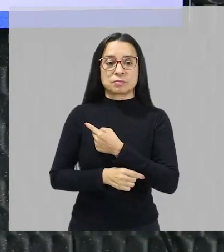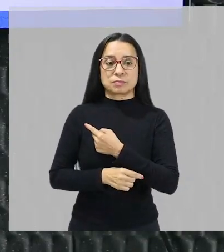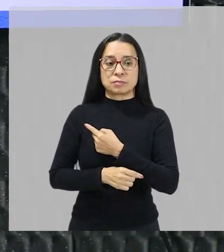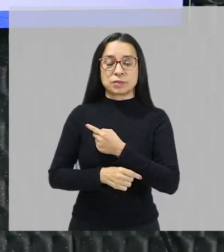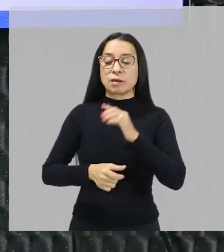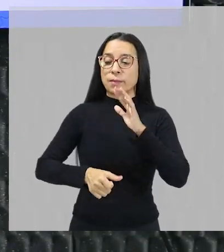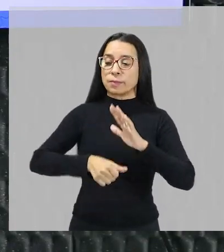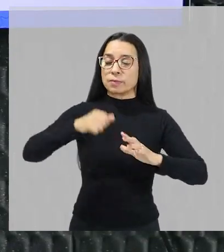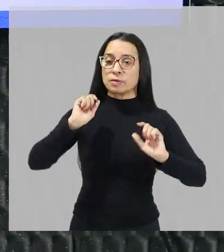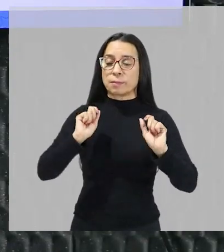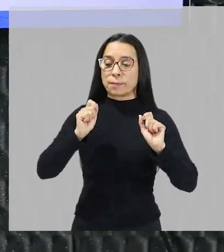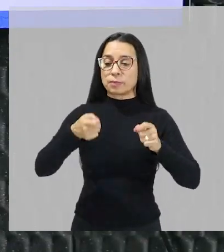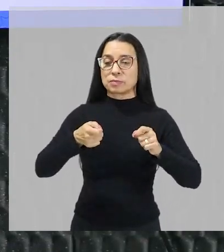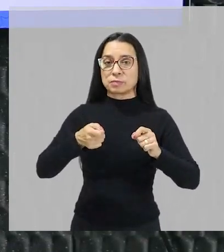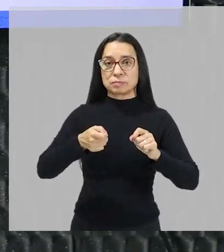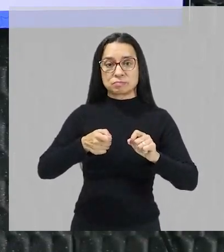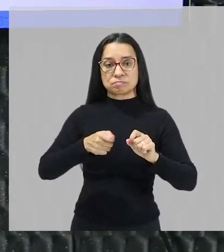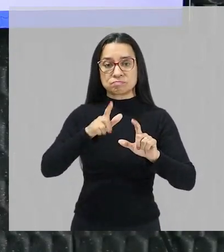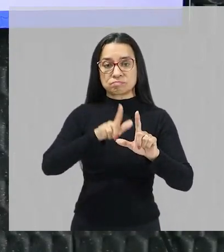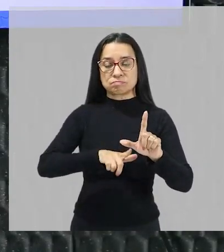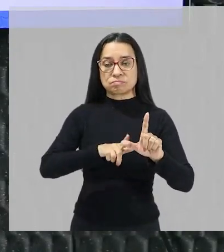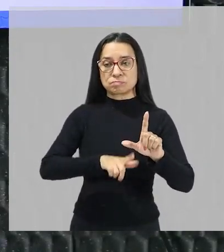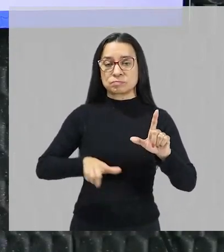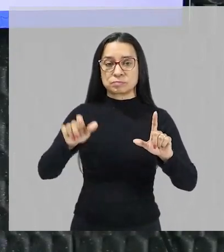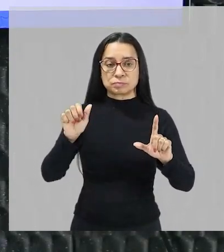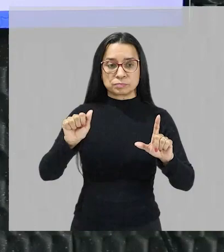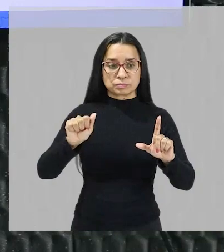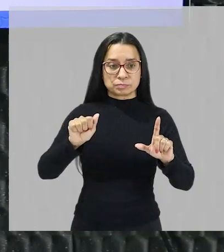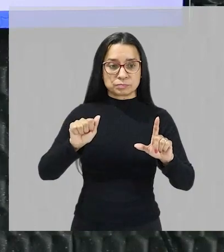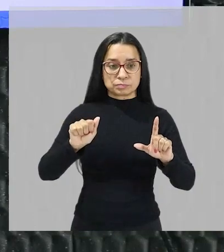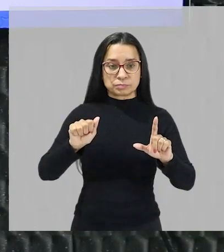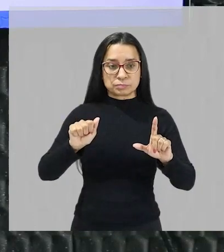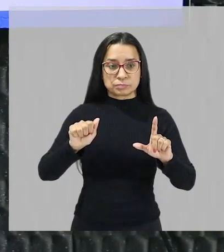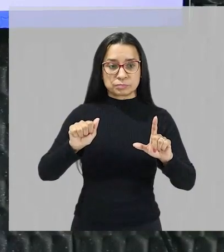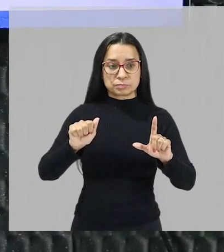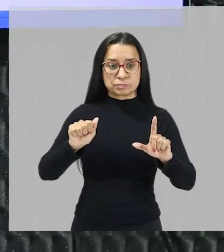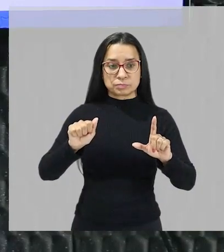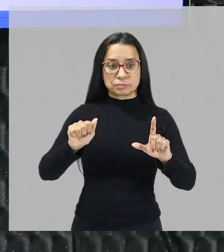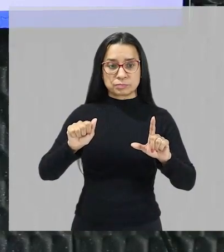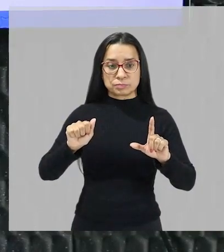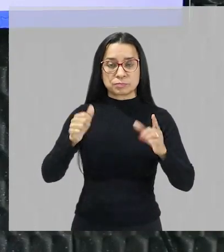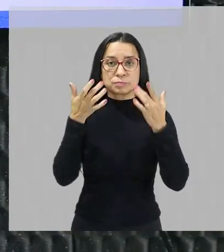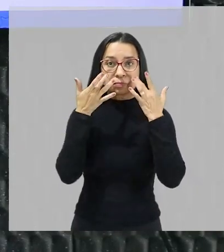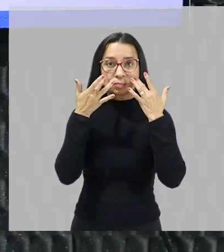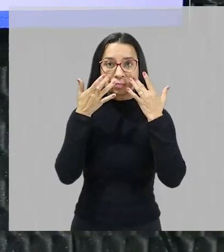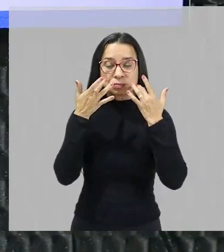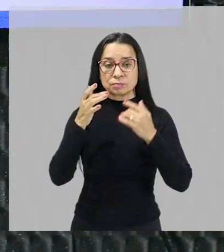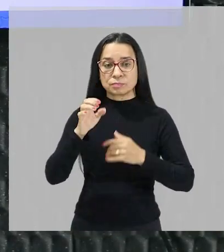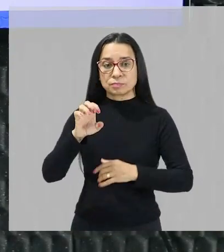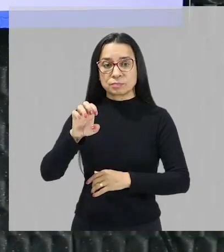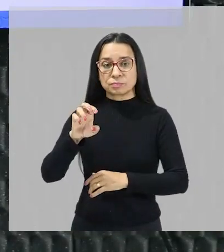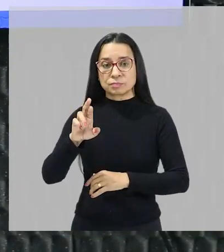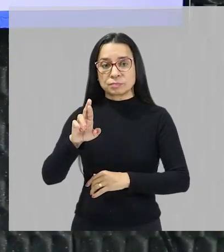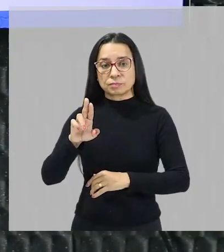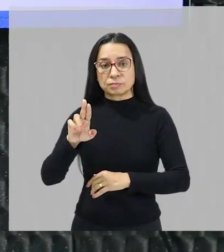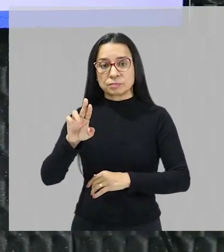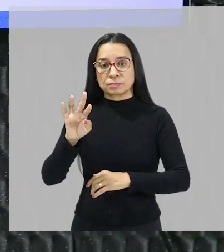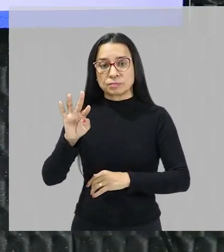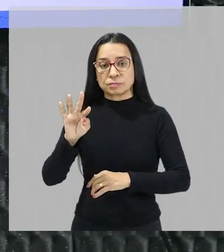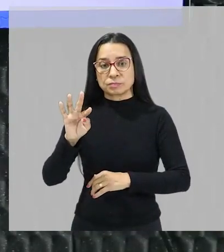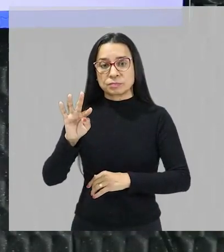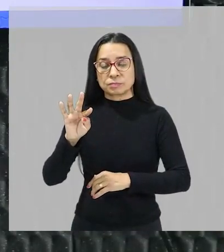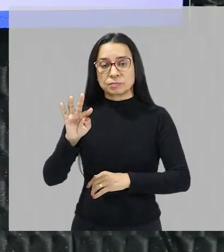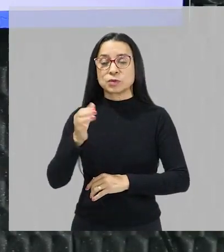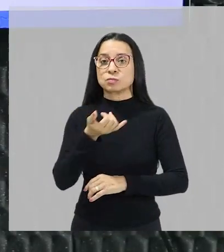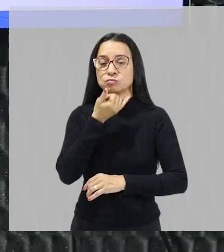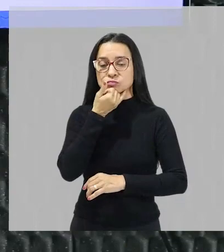possibilidade de resposta, letra A. Massificação da arte erudita. Vamos lá. Arte erudita é uma coisa que tem muito a ver com um tipo